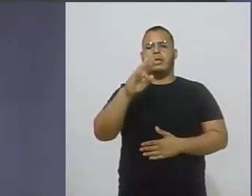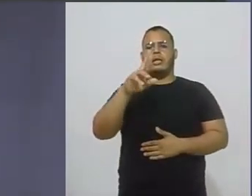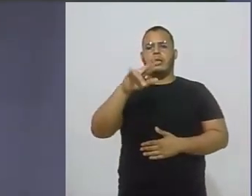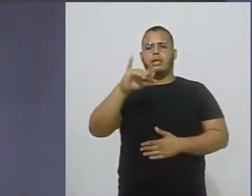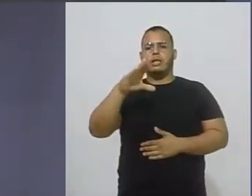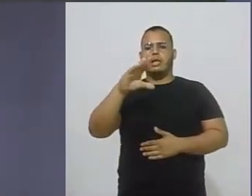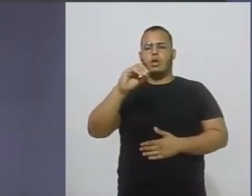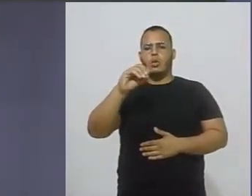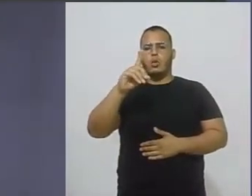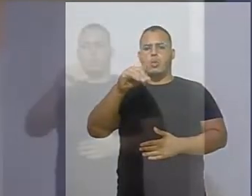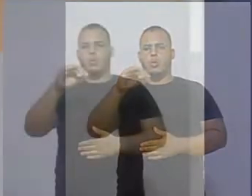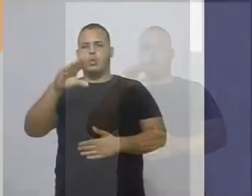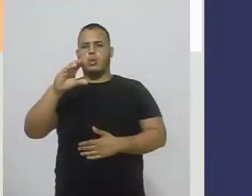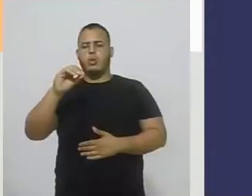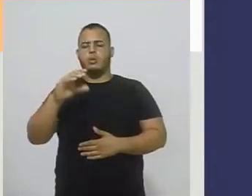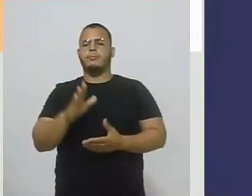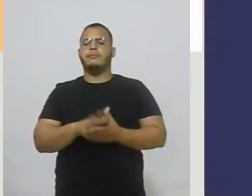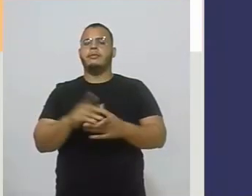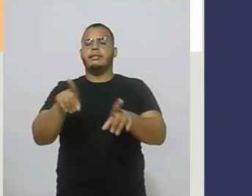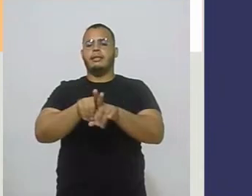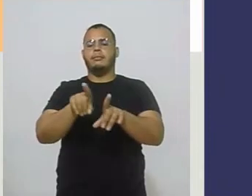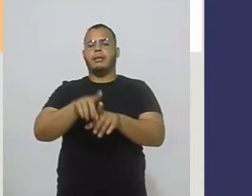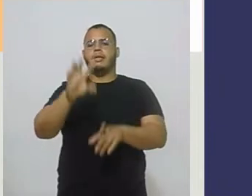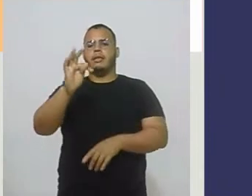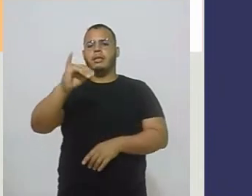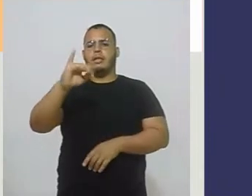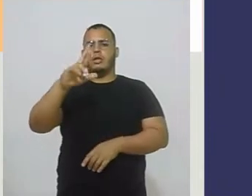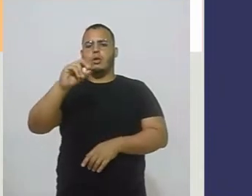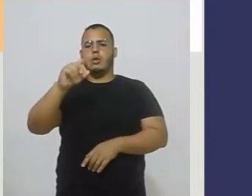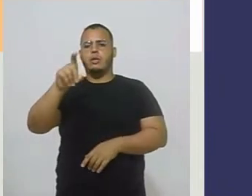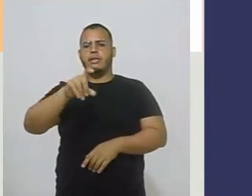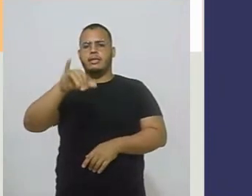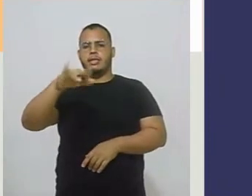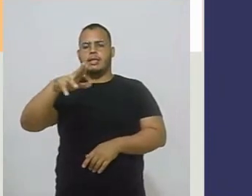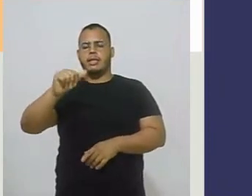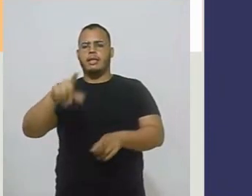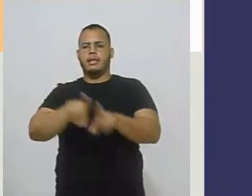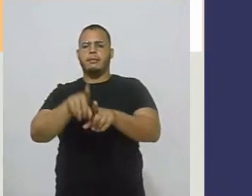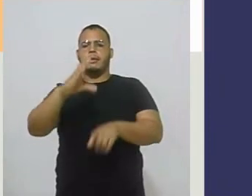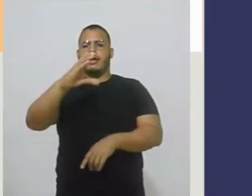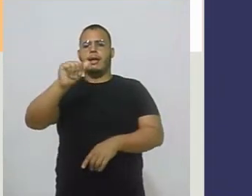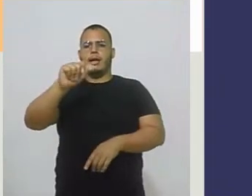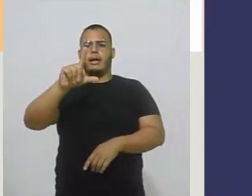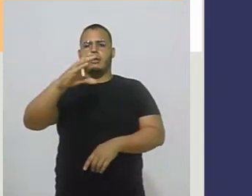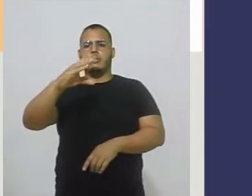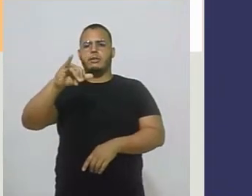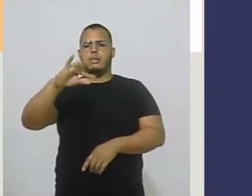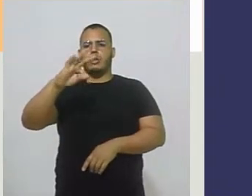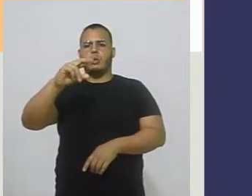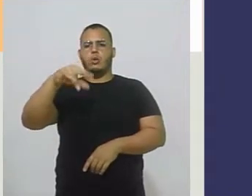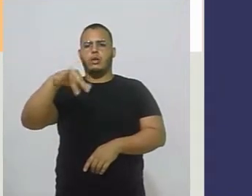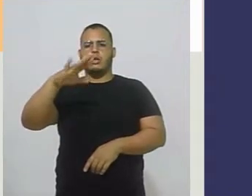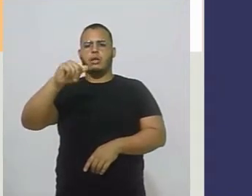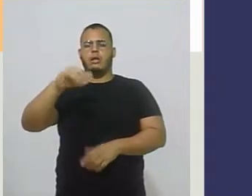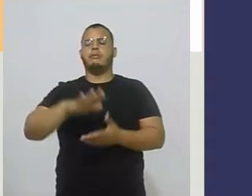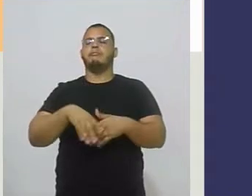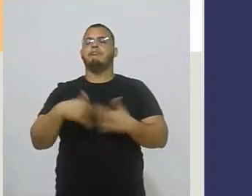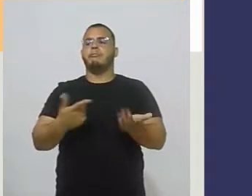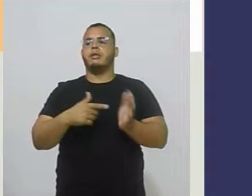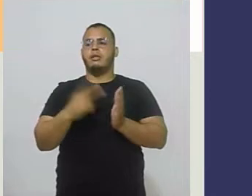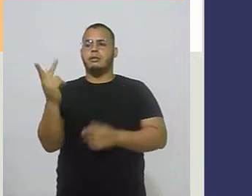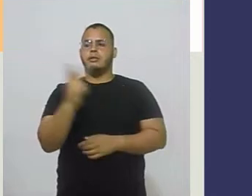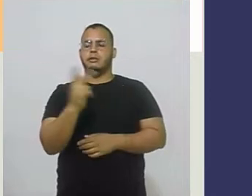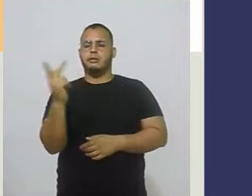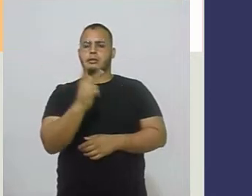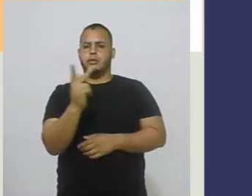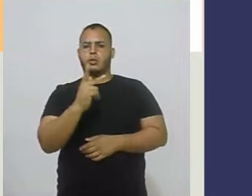triiodotironina, certo? O outro, tiroxina e, por fim, calcitonina, que a gente também pode chamar de CT. Esses 2